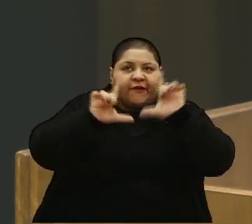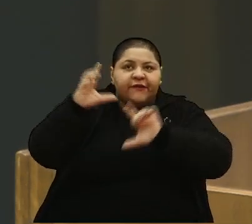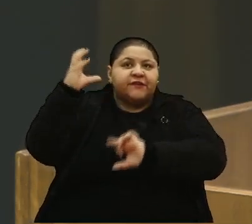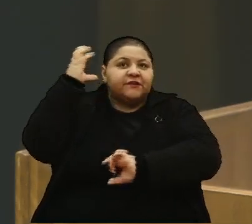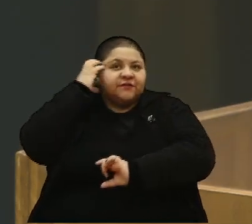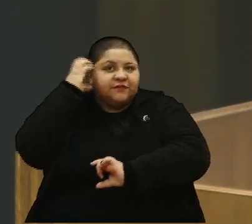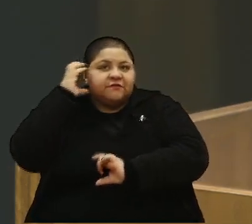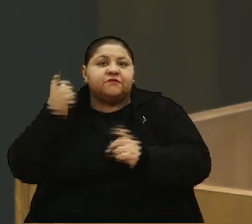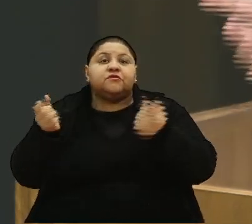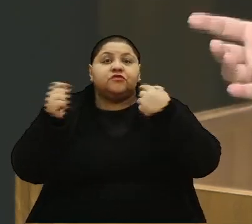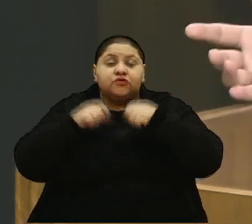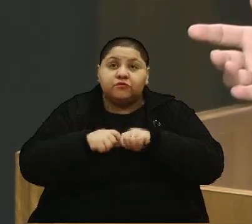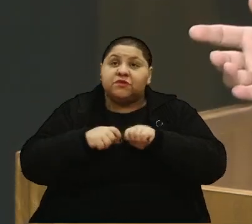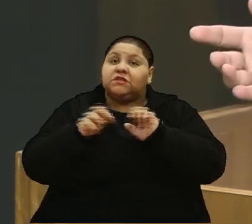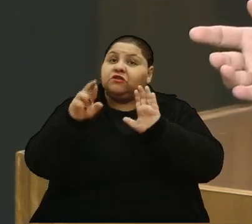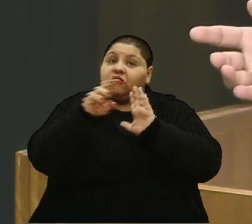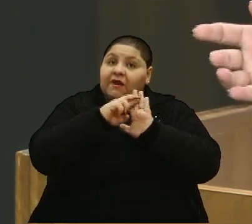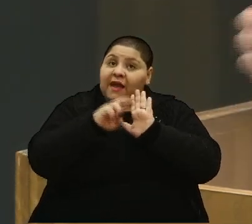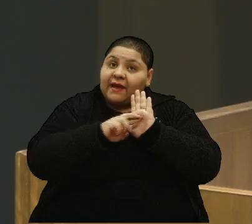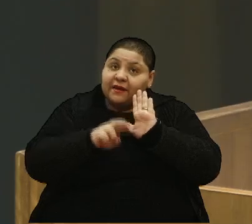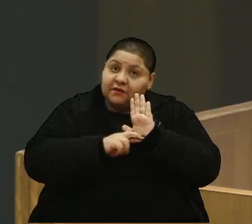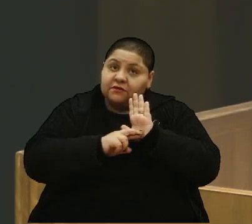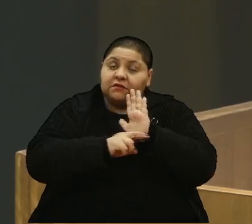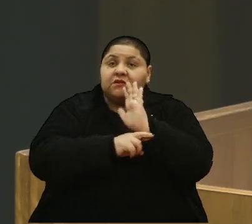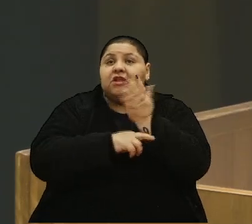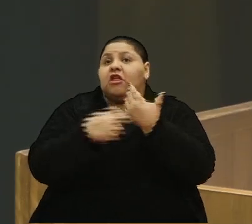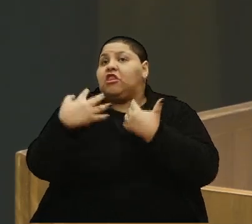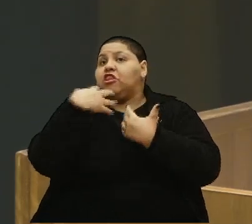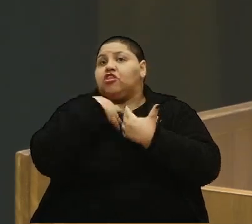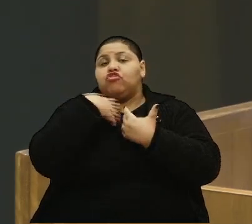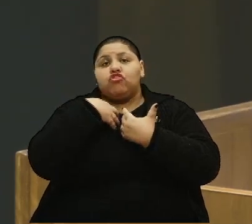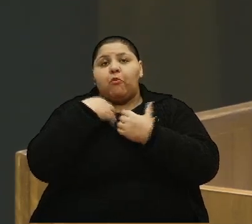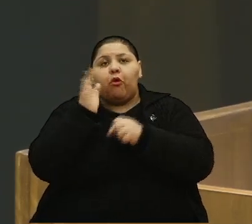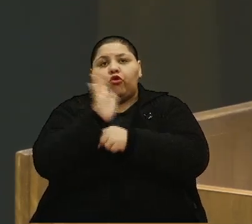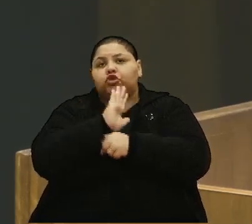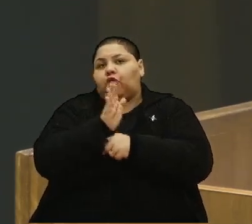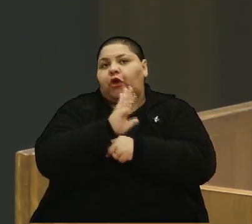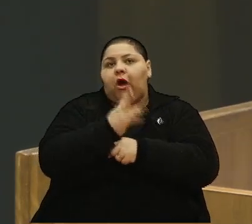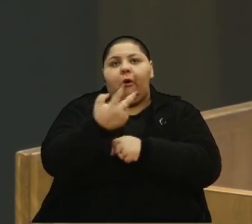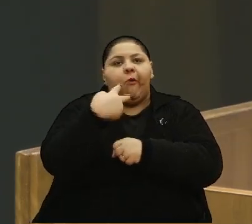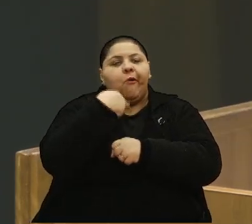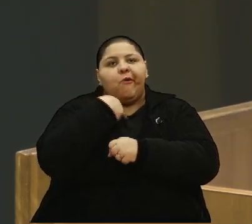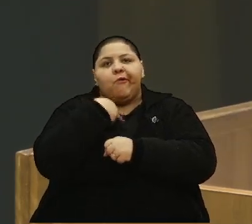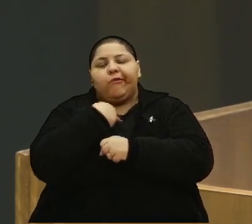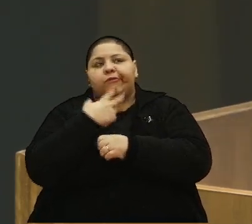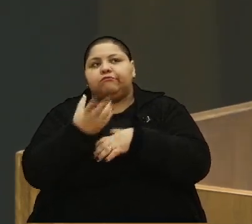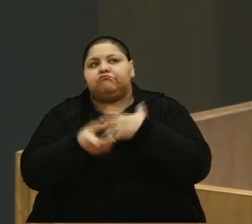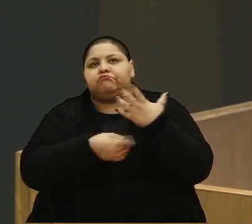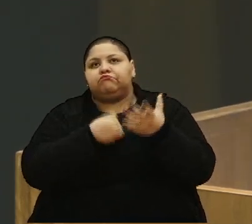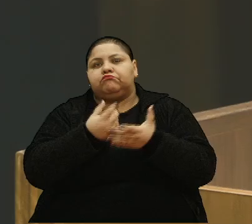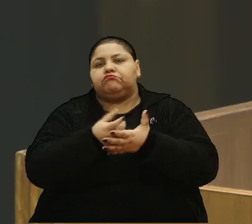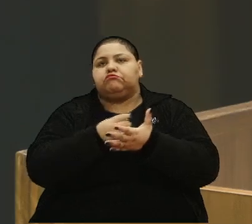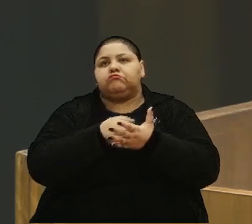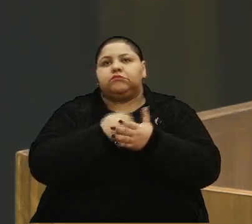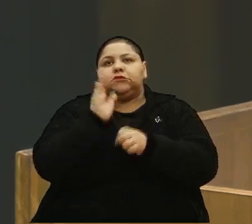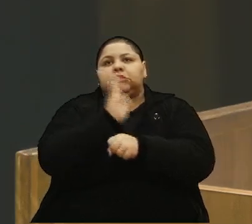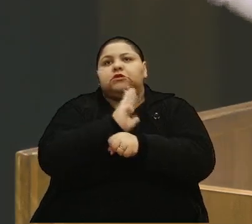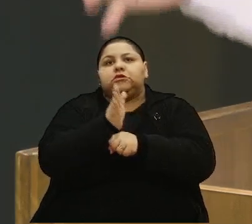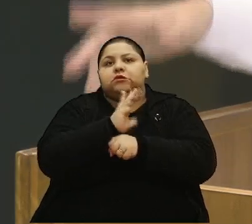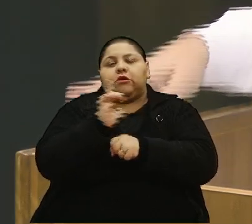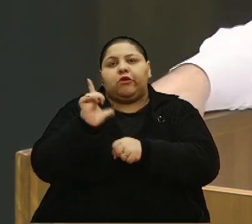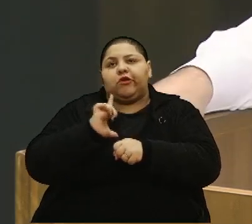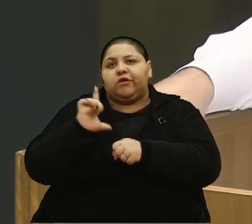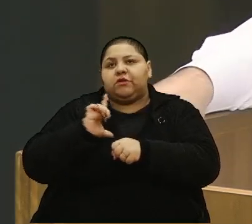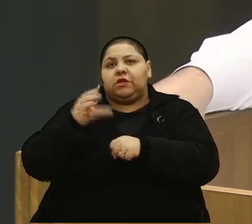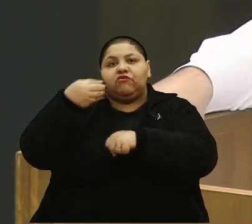rádios, elas precisam seguir regras. Não pode colocar um filme, não pode colocar lá um filme sem a